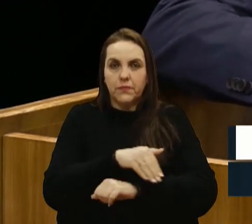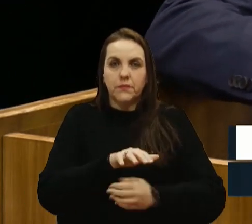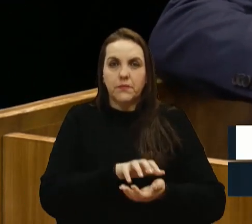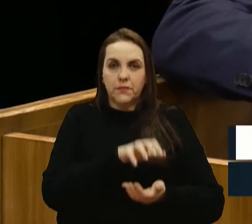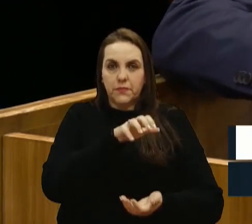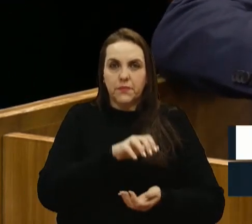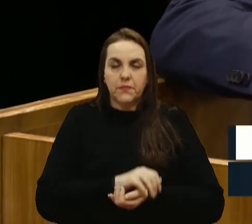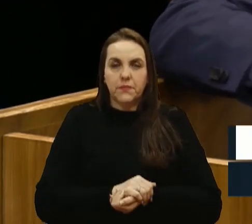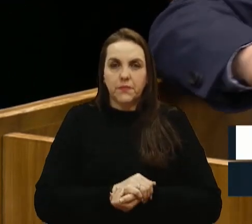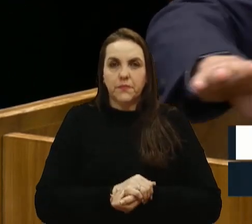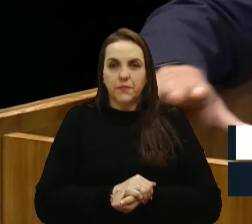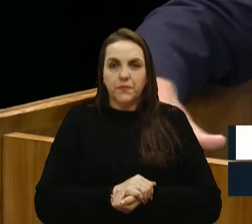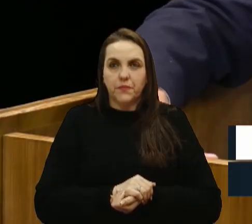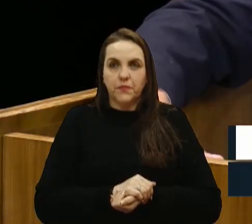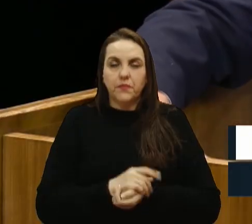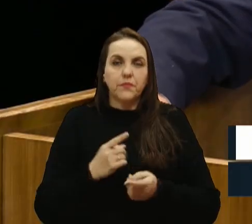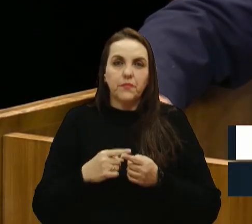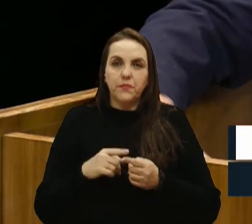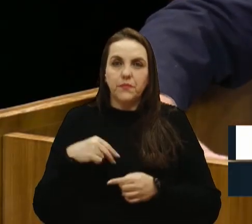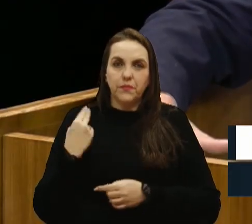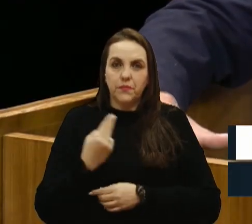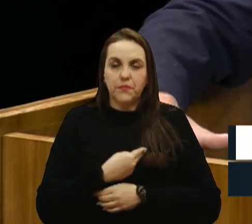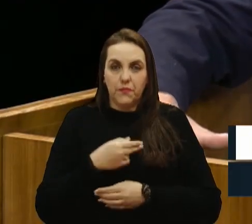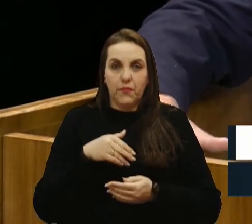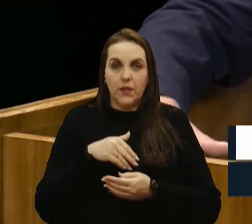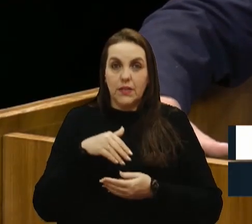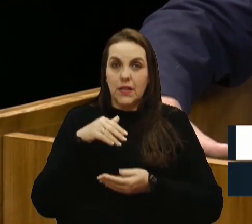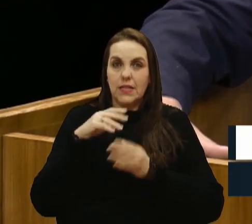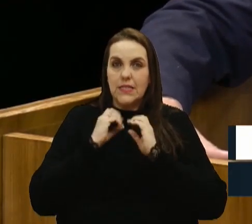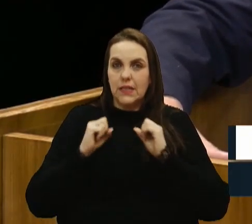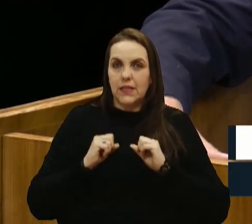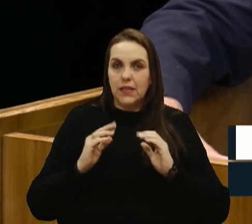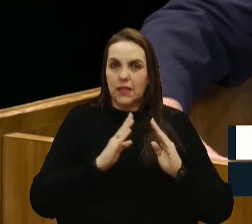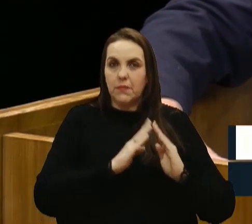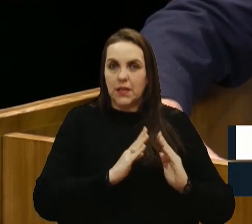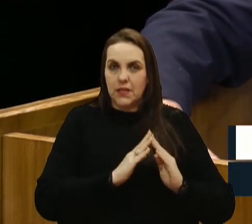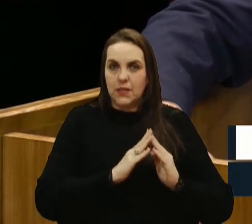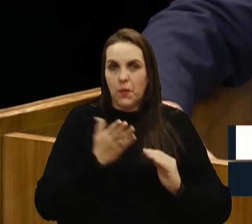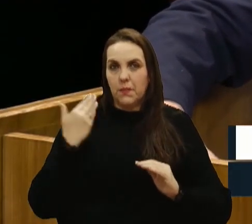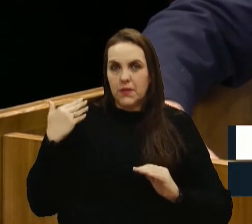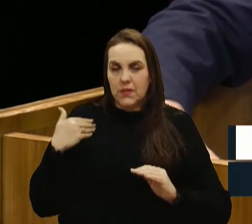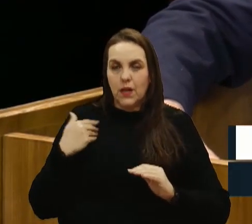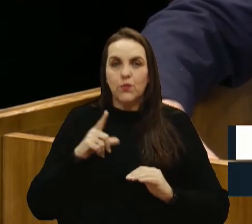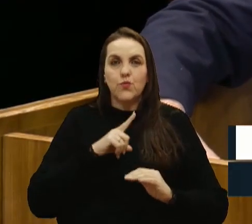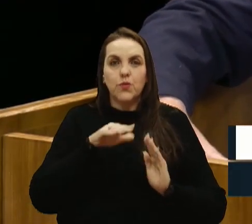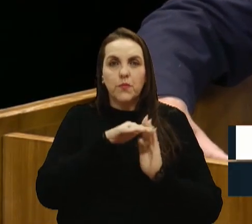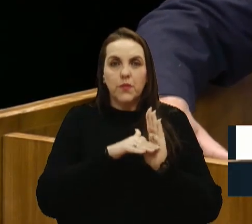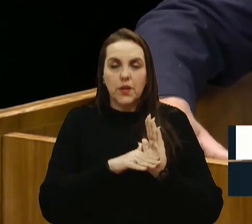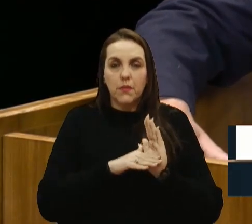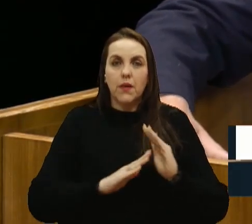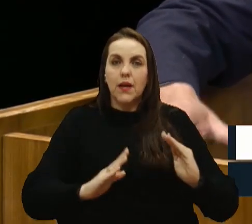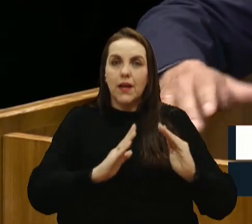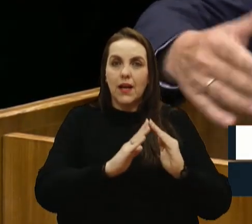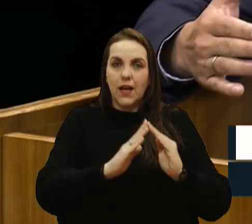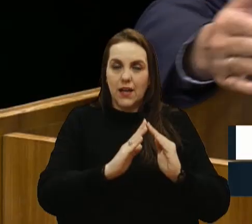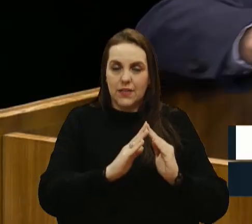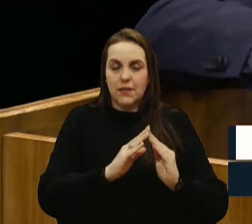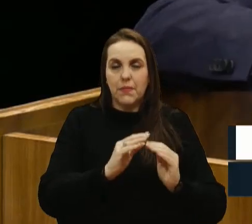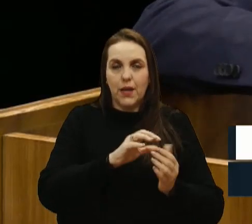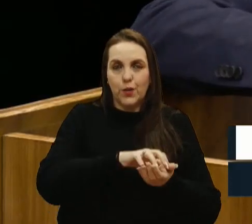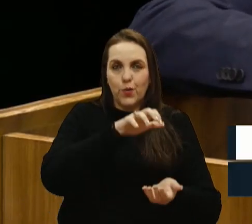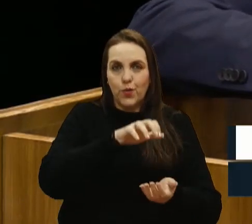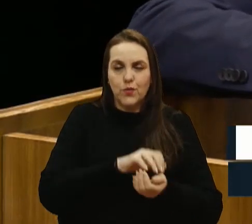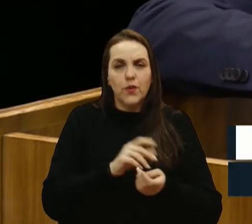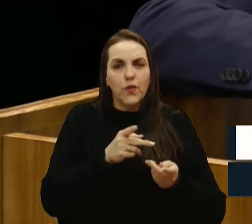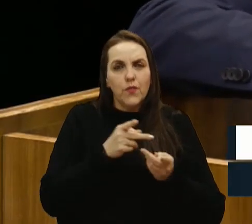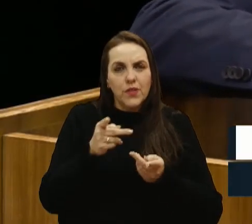idosos. Inclusive, quando passamos pela Secretaria de Habitação, a gente tinha um programa que era o residencial para idosos. Visitei algumas cidades e